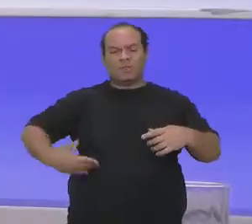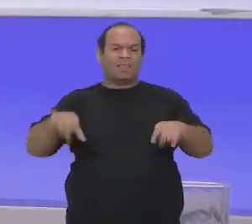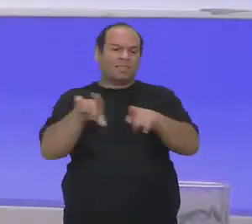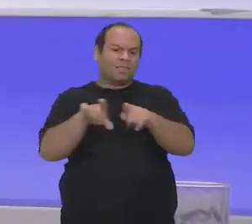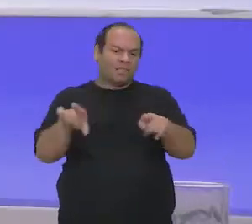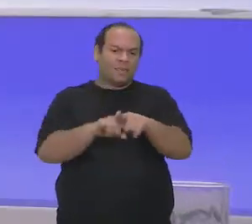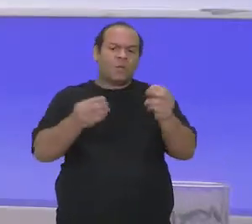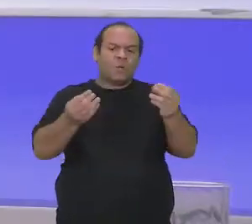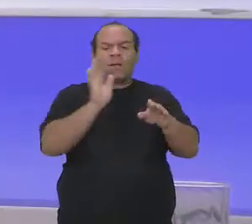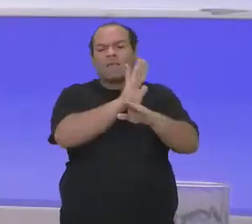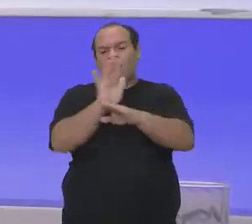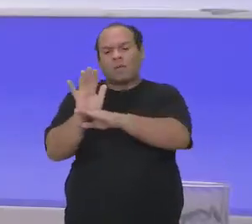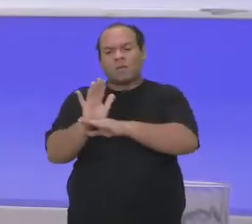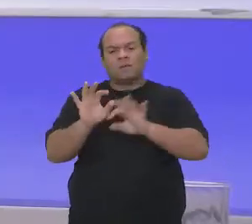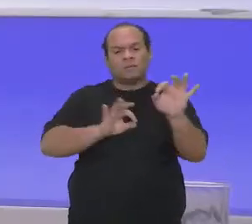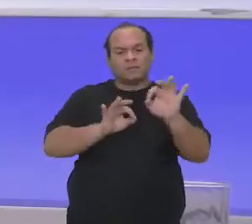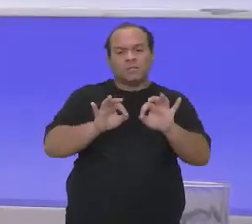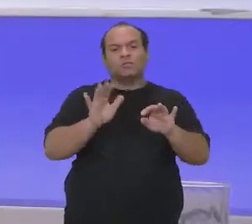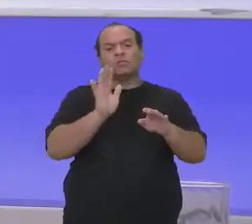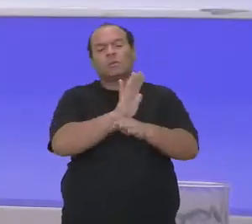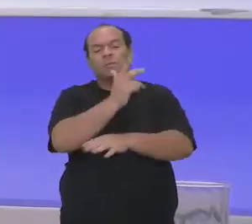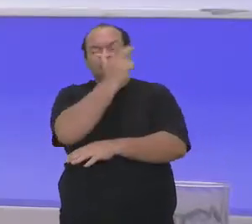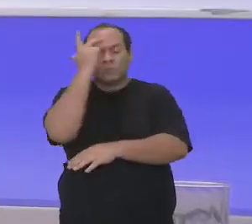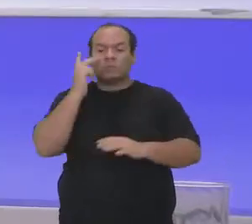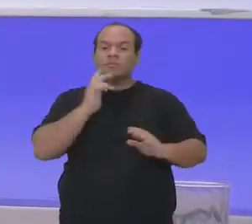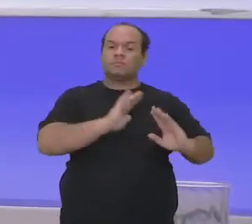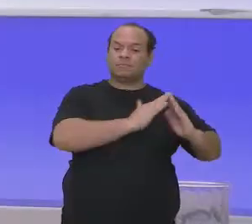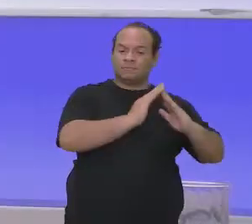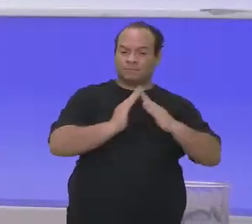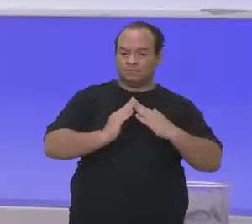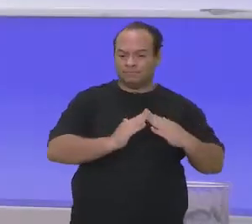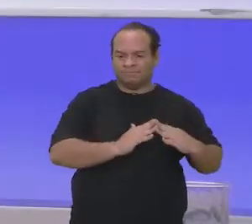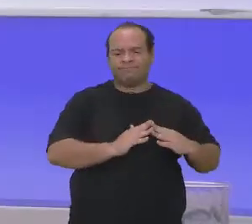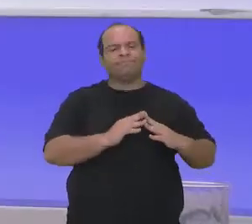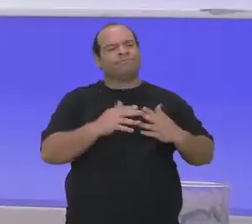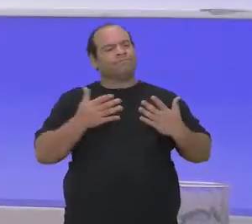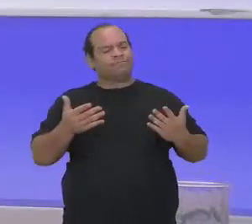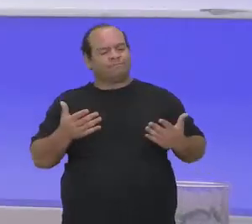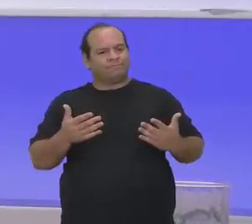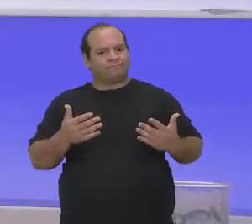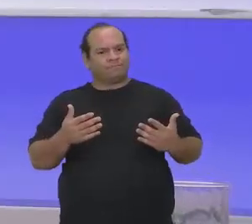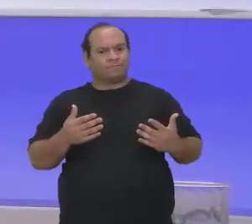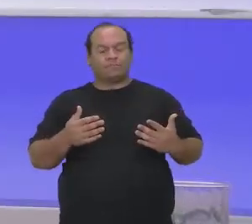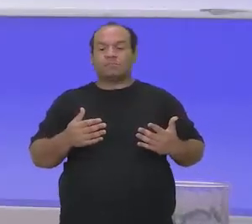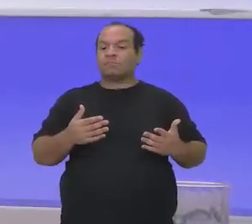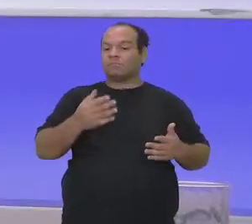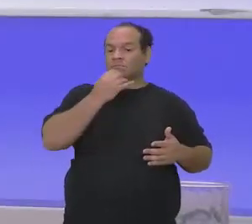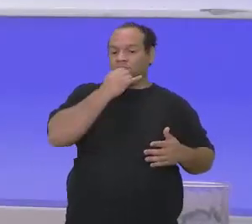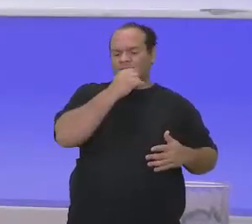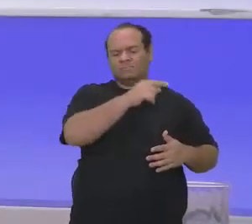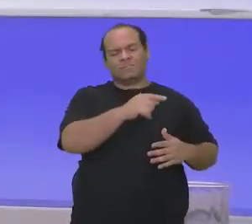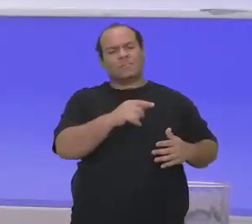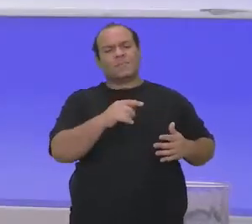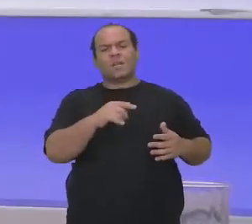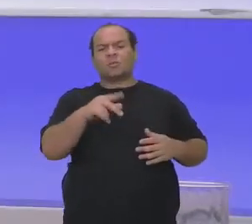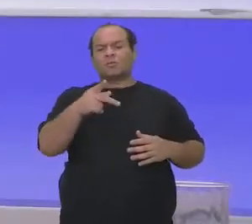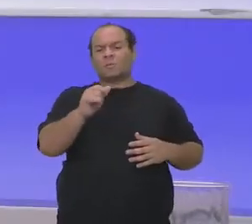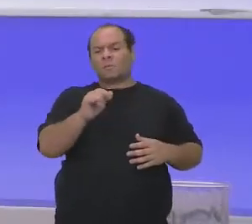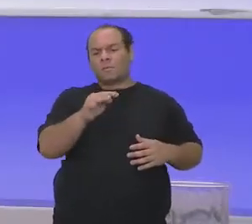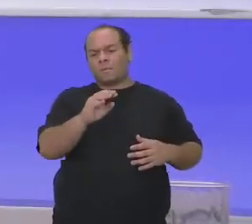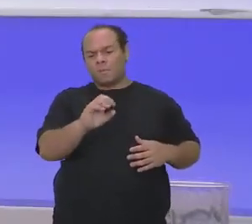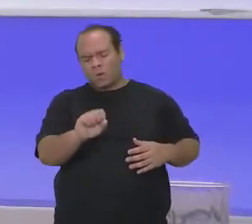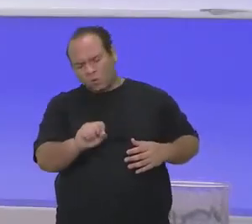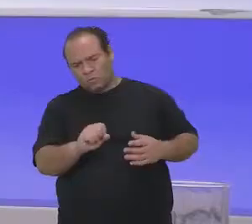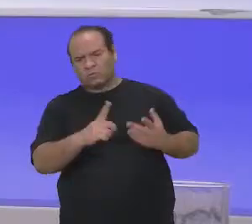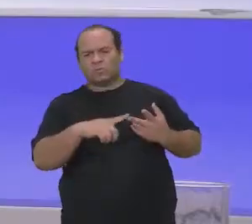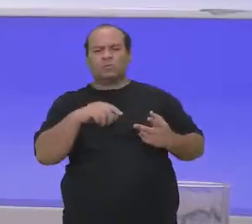nas ações para chegar em quem precisa também. Então, para chegar ali naquela unidade de saúde, que muitas